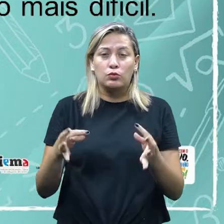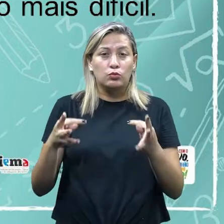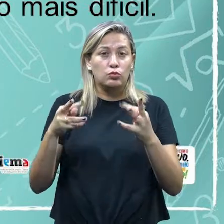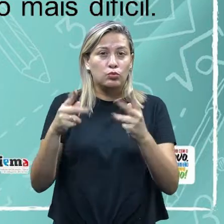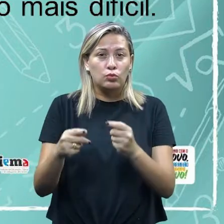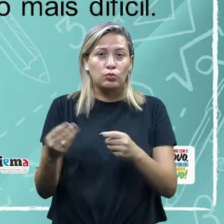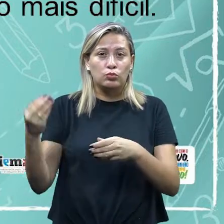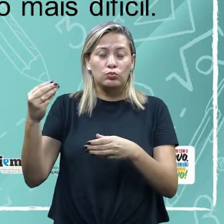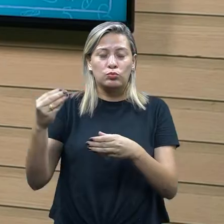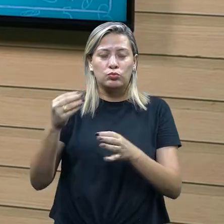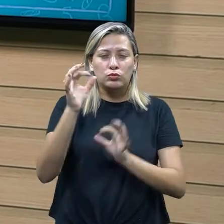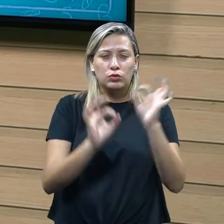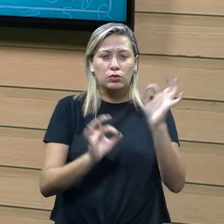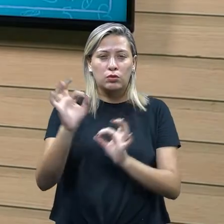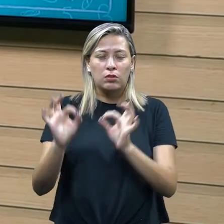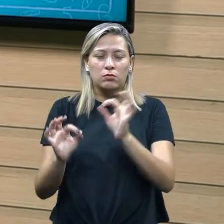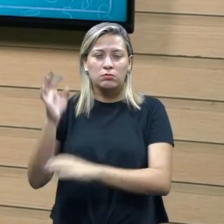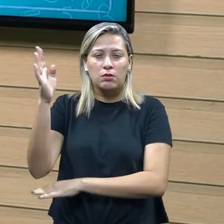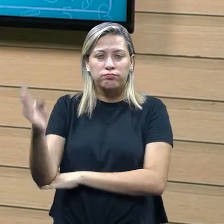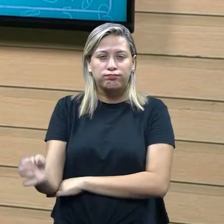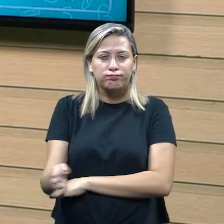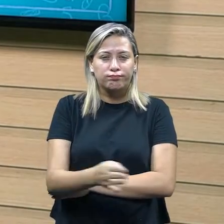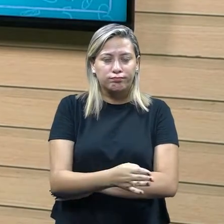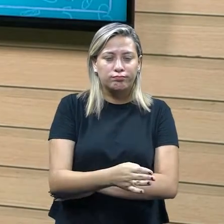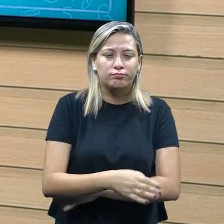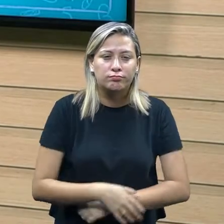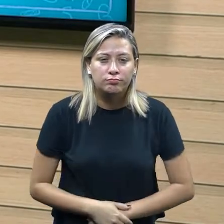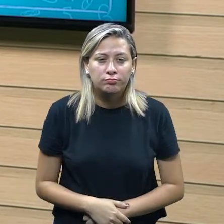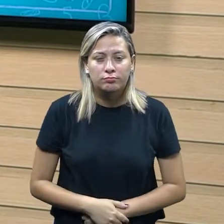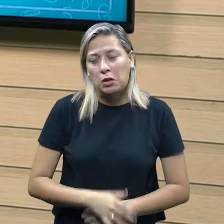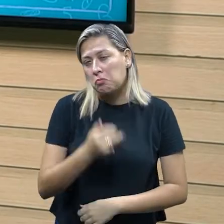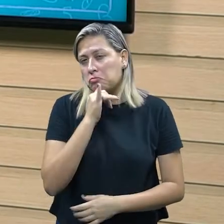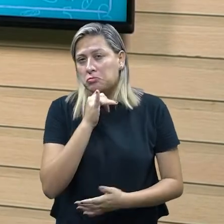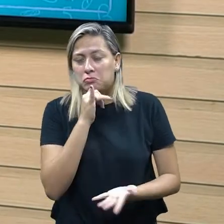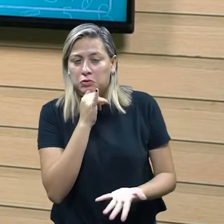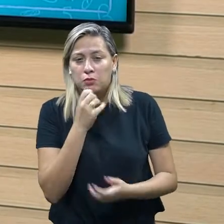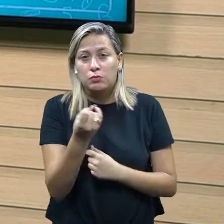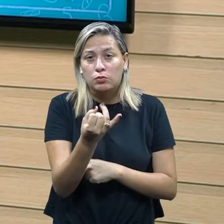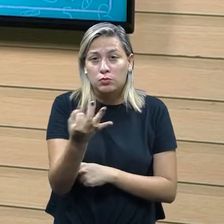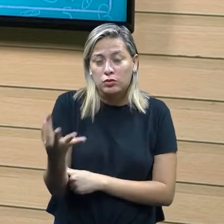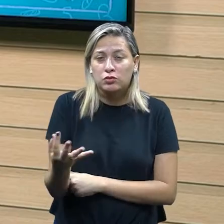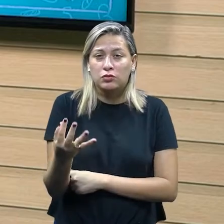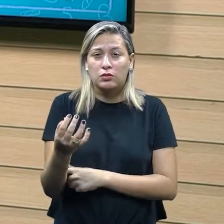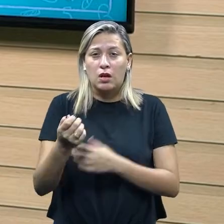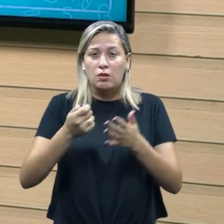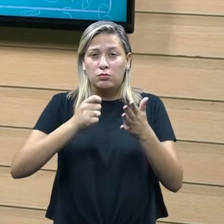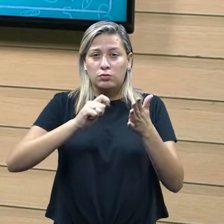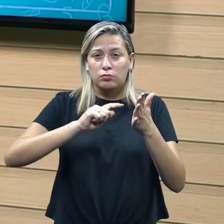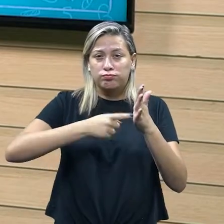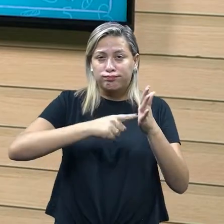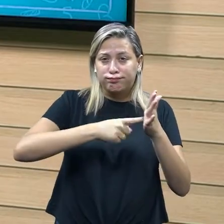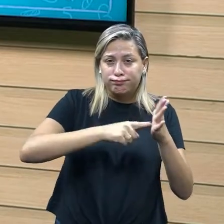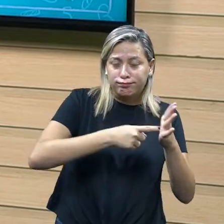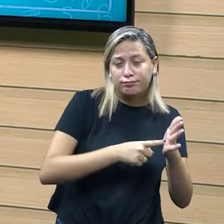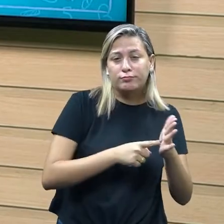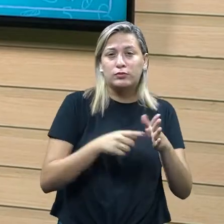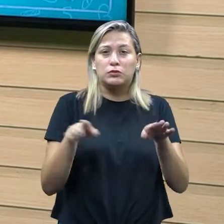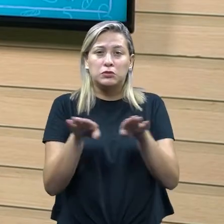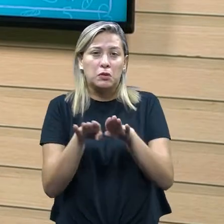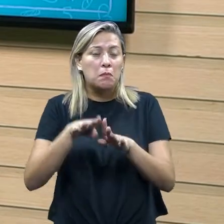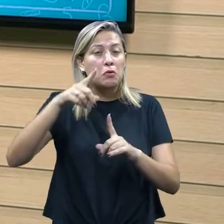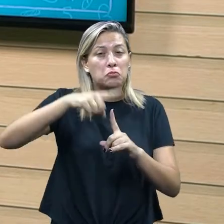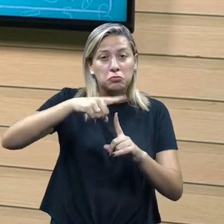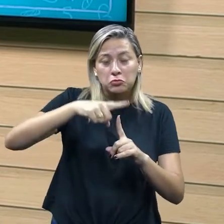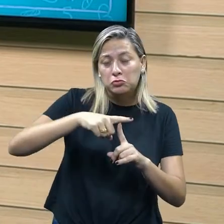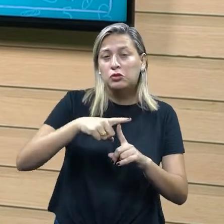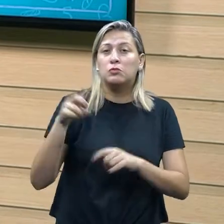partes que compõem uma máquina. Então a gente está falando aí de detalhamento, por exemplo, a quantidade de parafusos, os tipos de